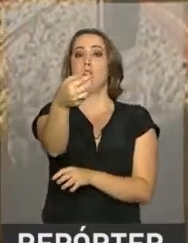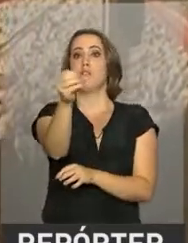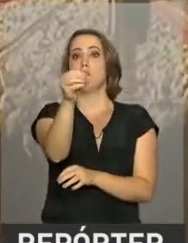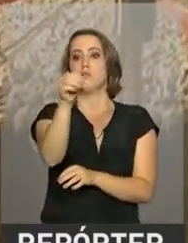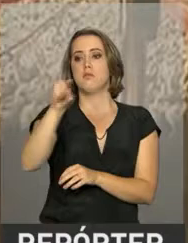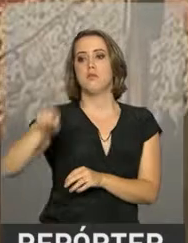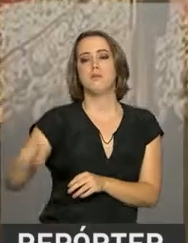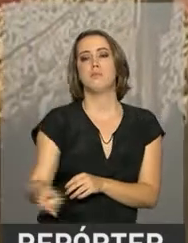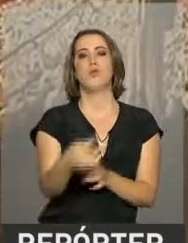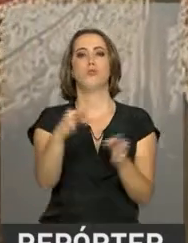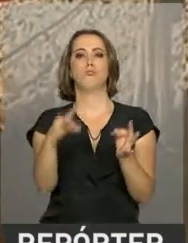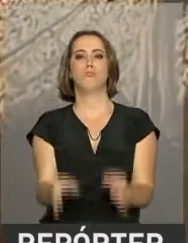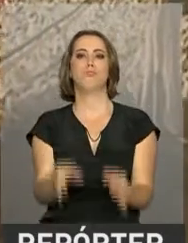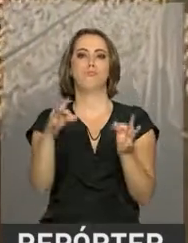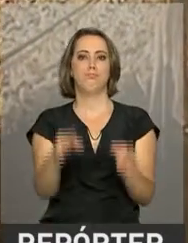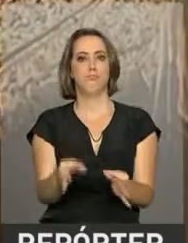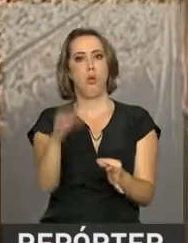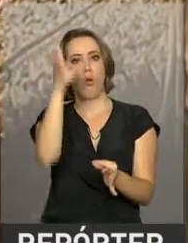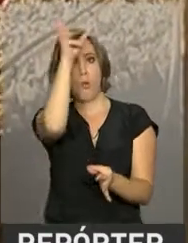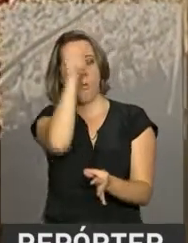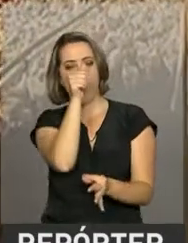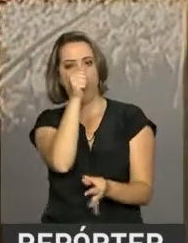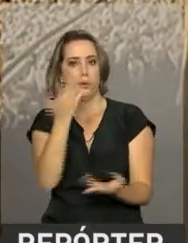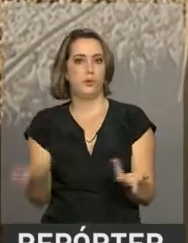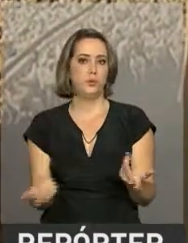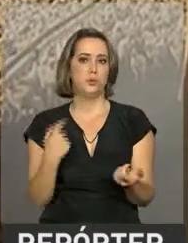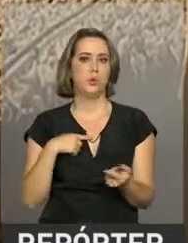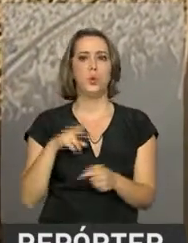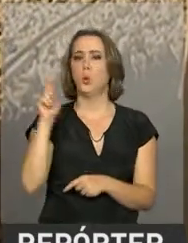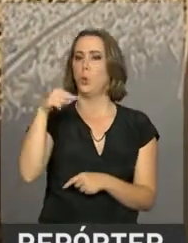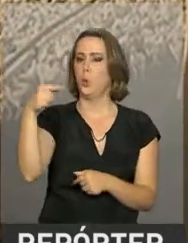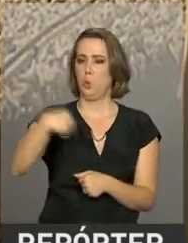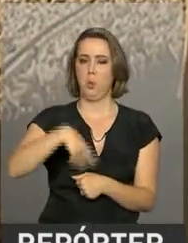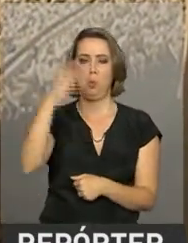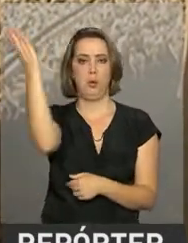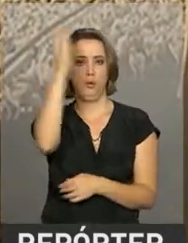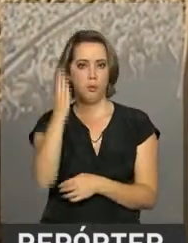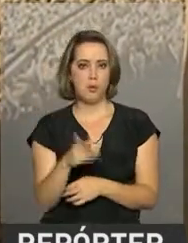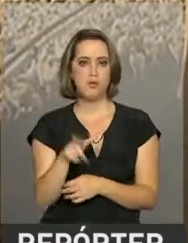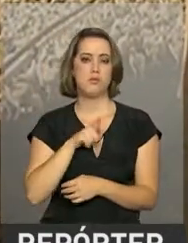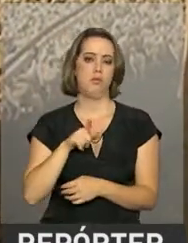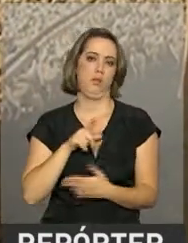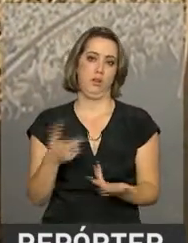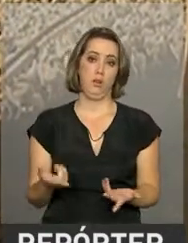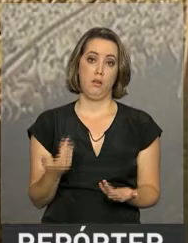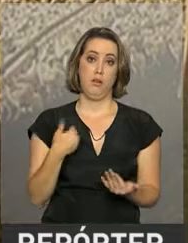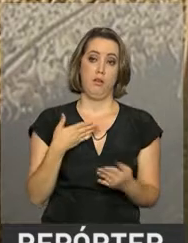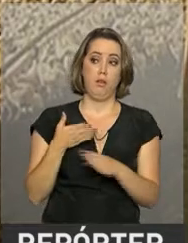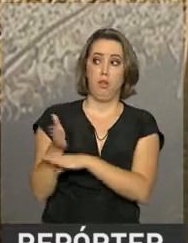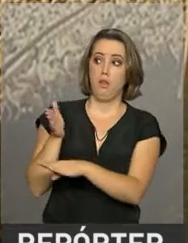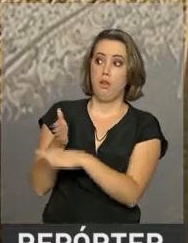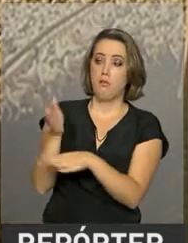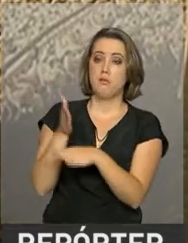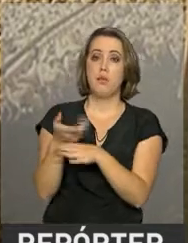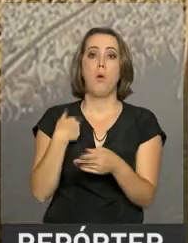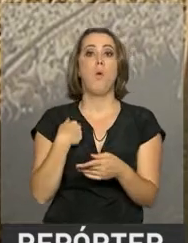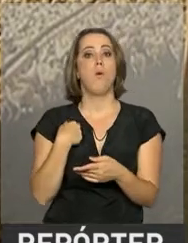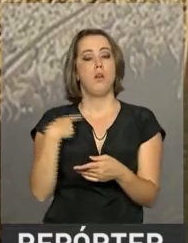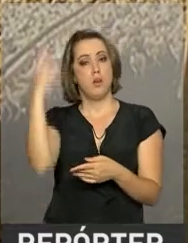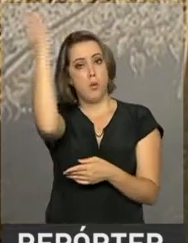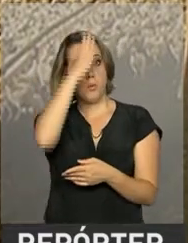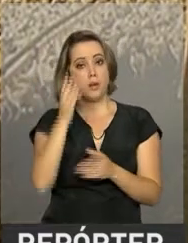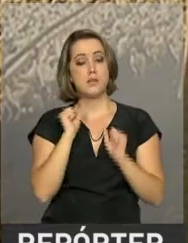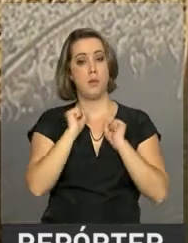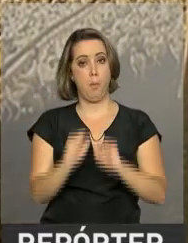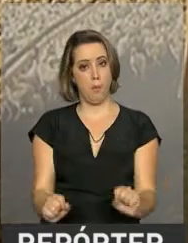como o brasil nunca teve um caso da doença registrado parte dessa demanda aberta no mercado internacional poderá ser